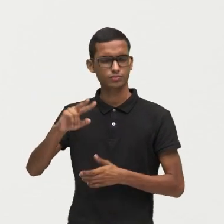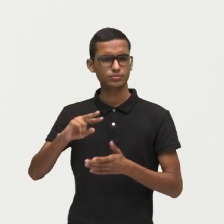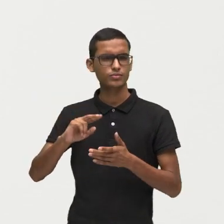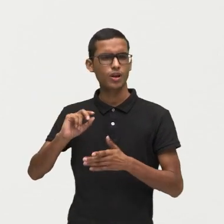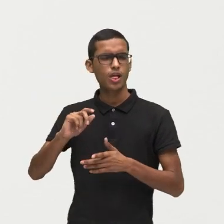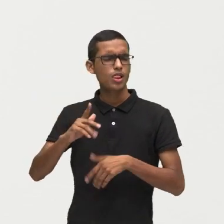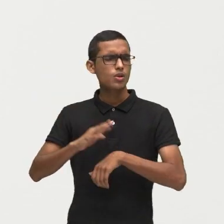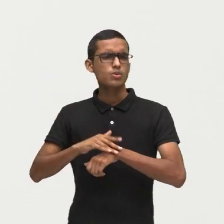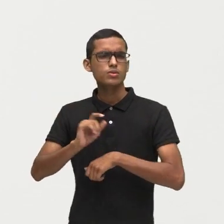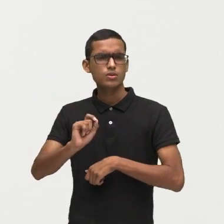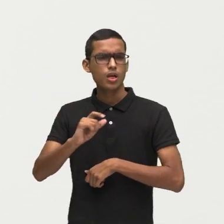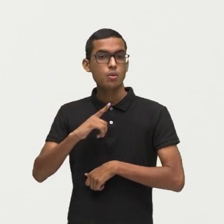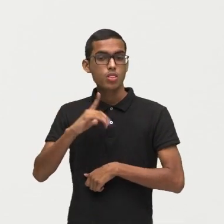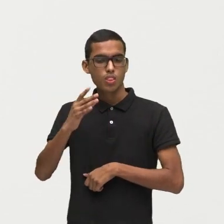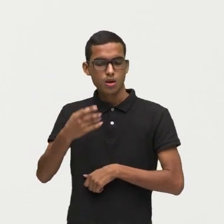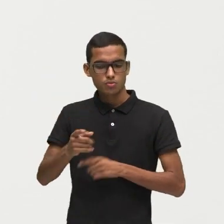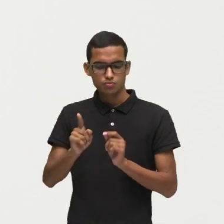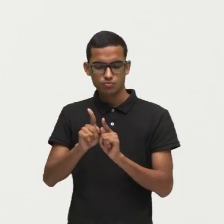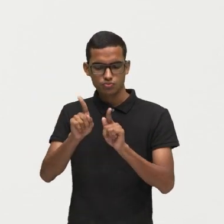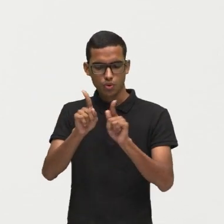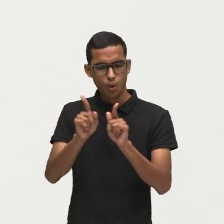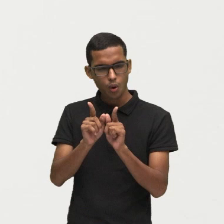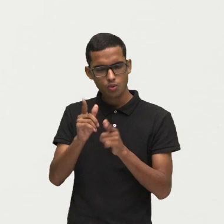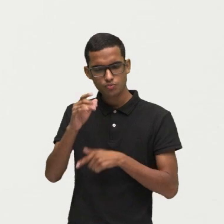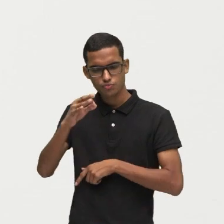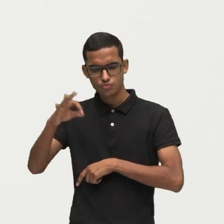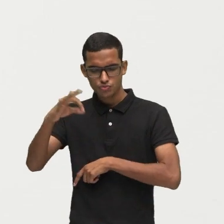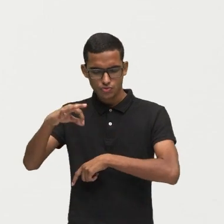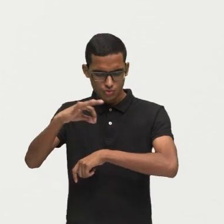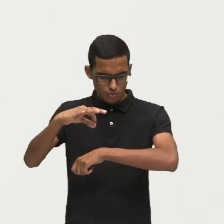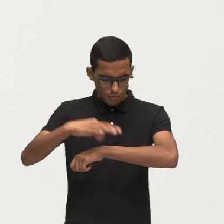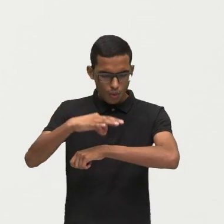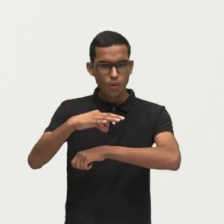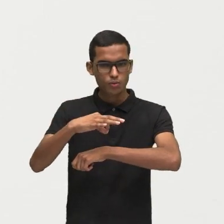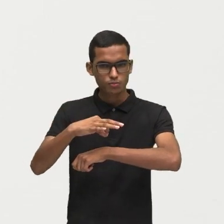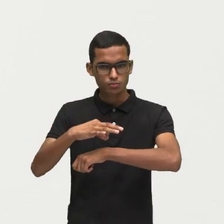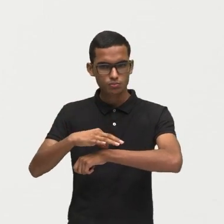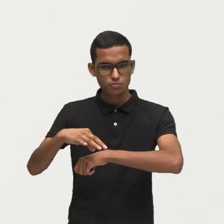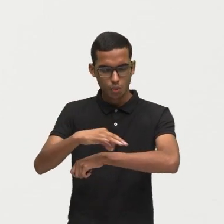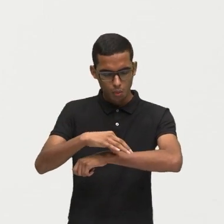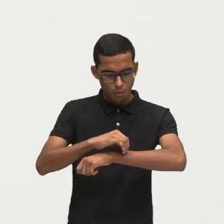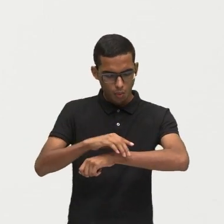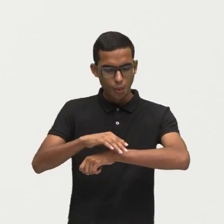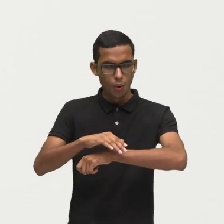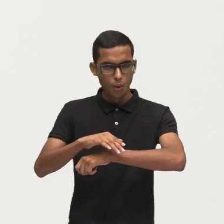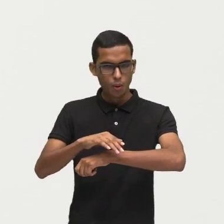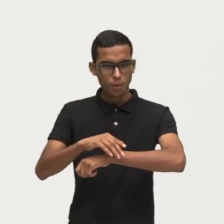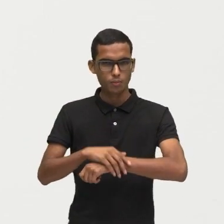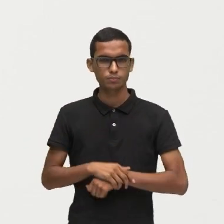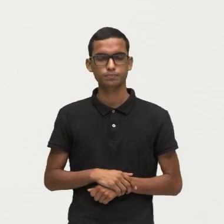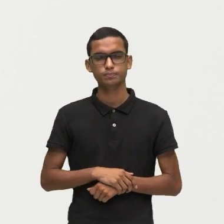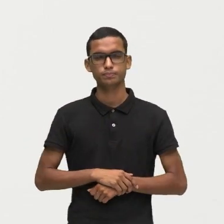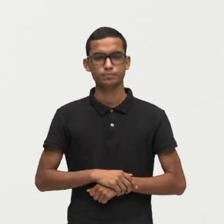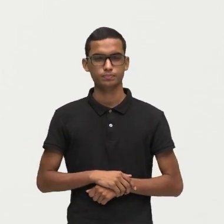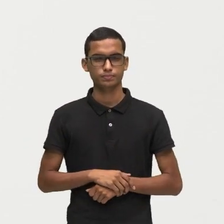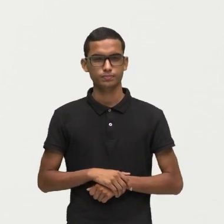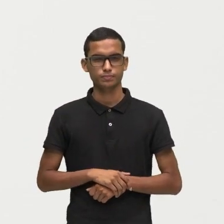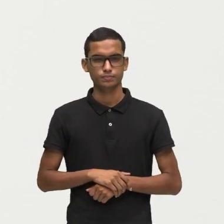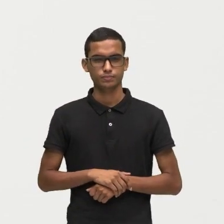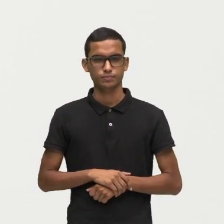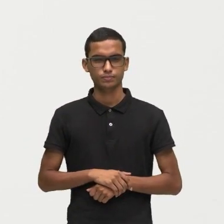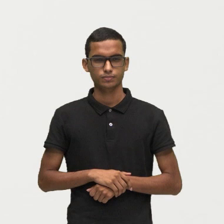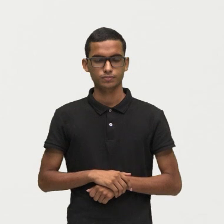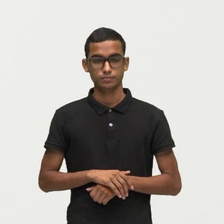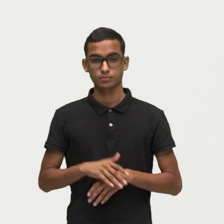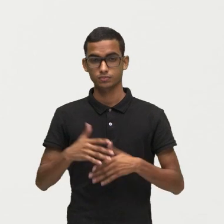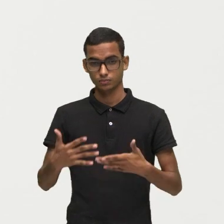lá pelo inseto, pelo barbeiro, né? Causada por um protozoário, se não me falha a memória, chamado Trypanosoma cruzi. Então,